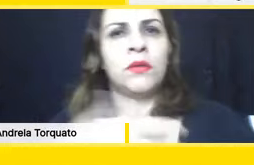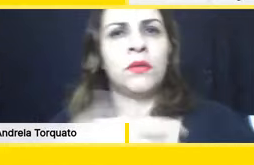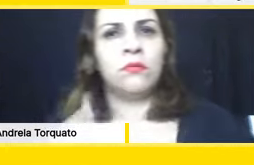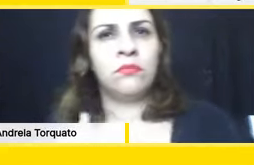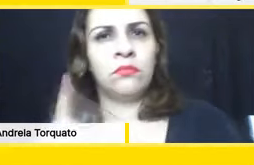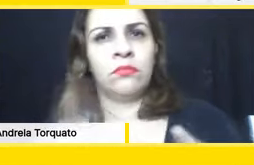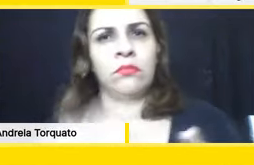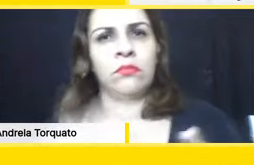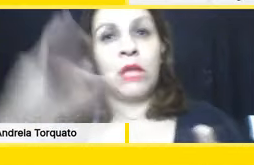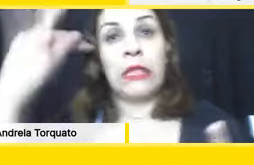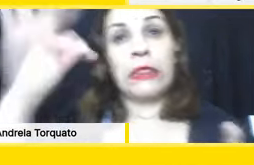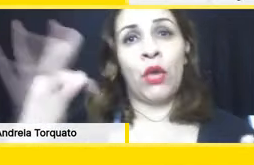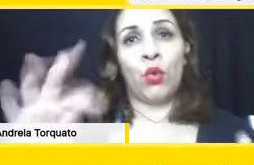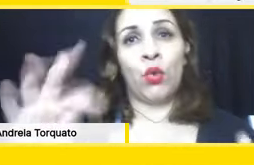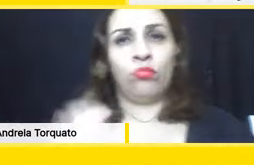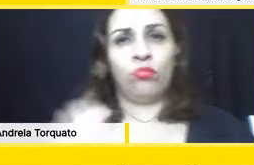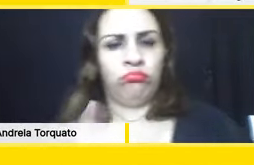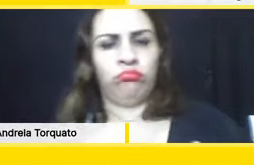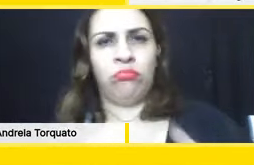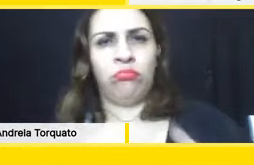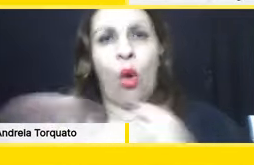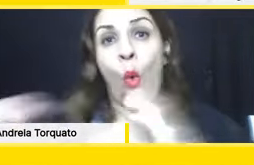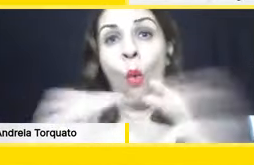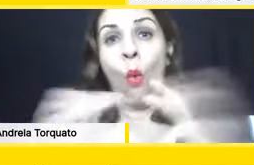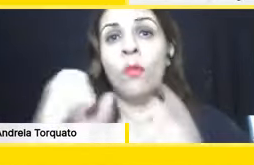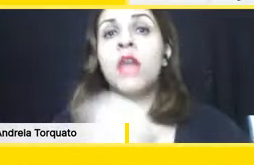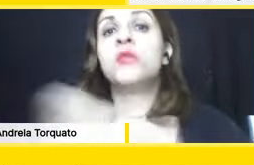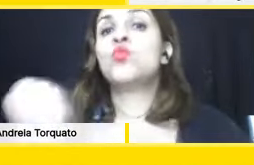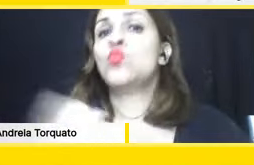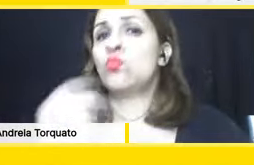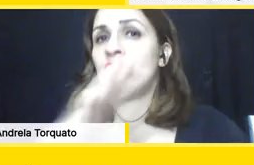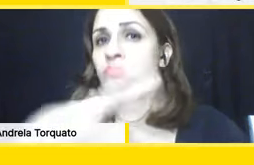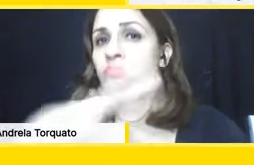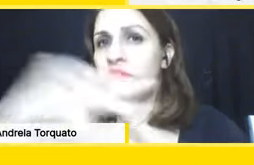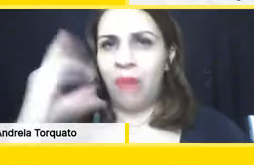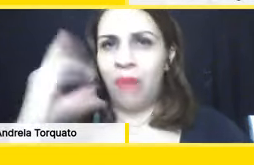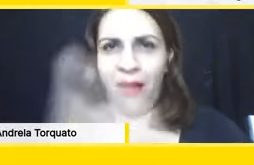da informação e da comunicação social. É um resumo rápido.